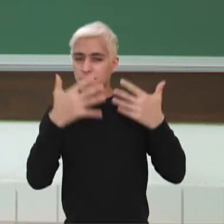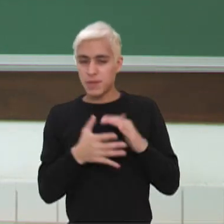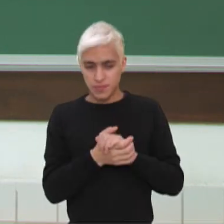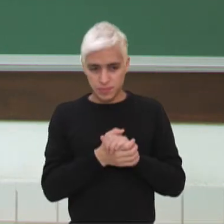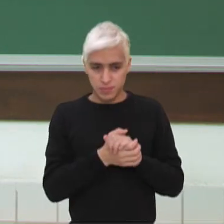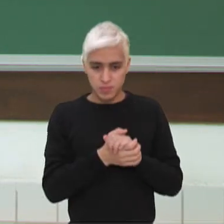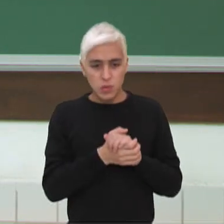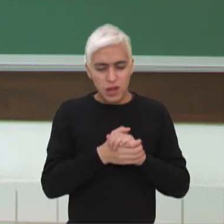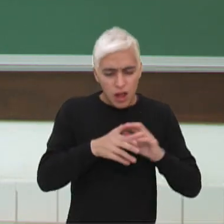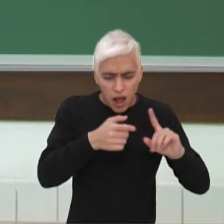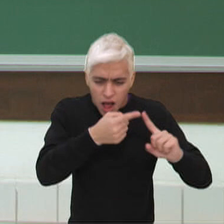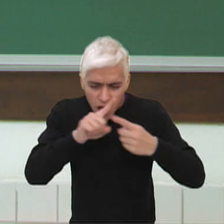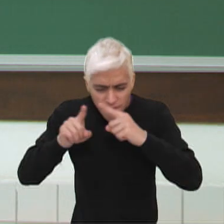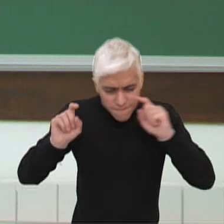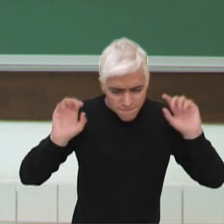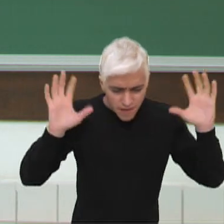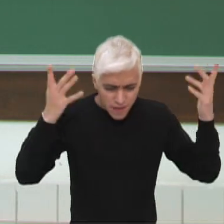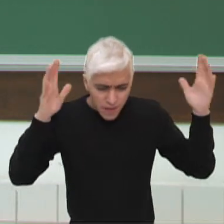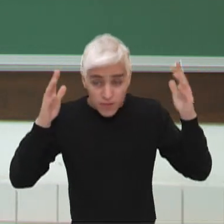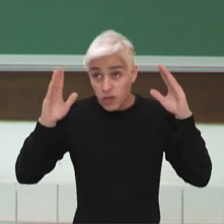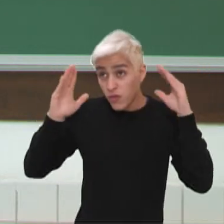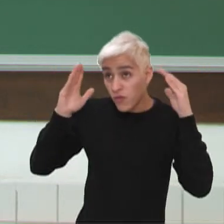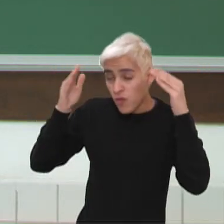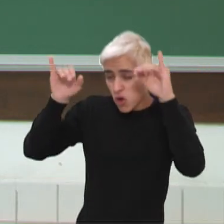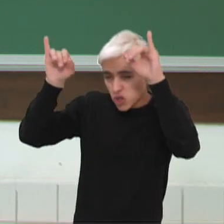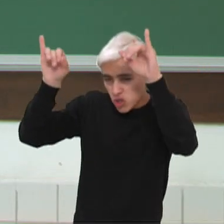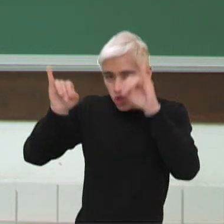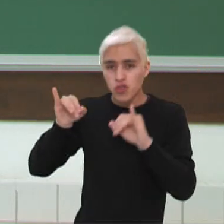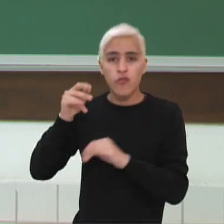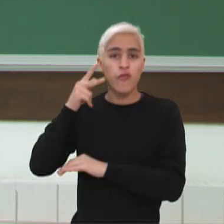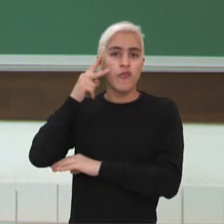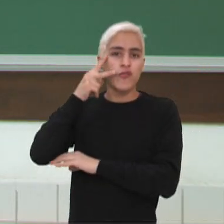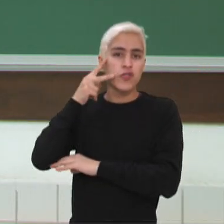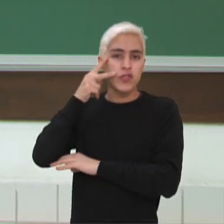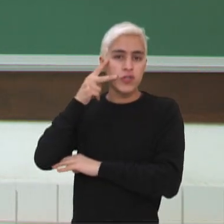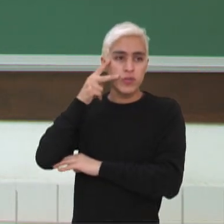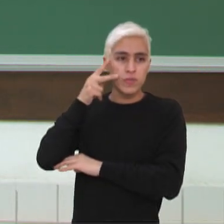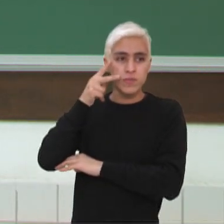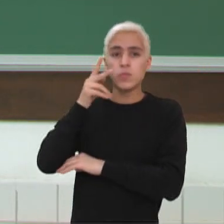que é o deus do vinho, da festa, da farra,